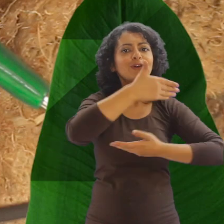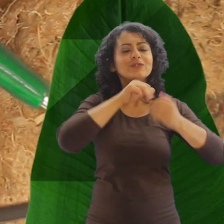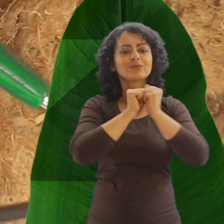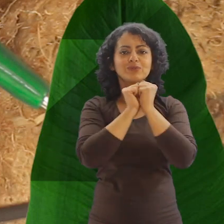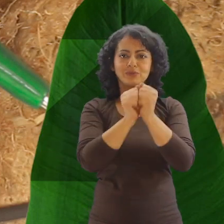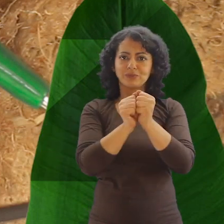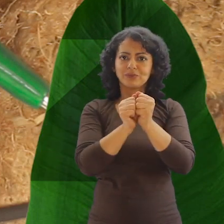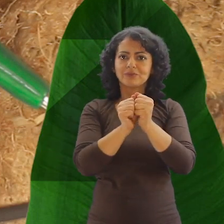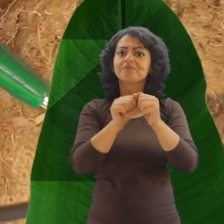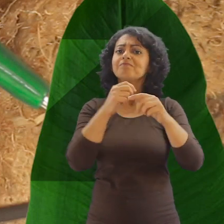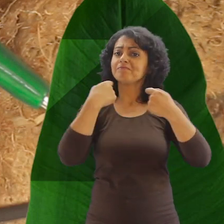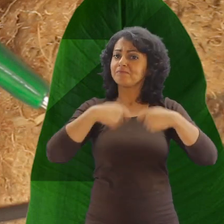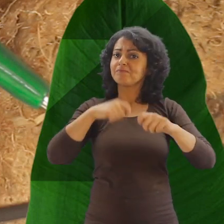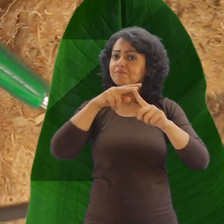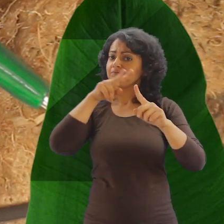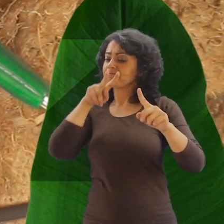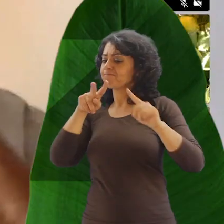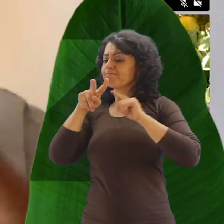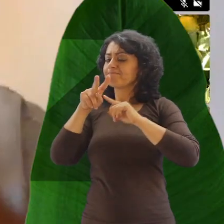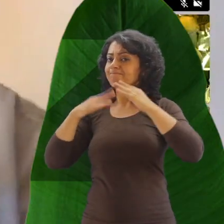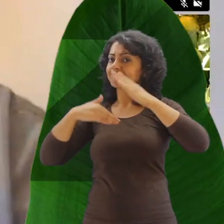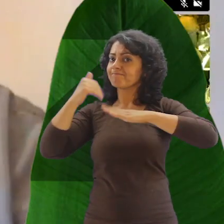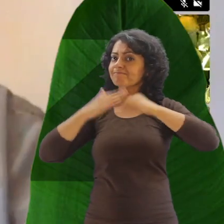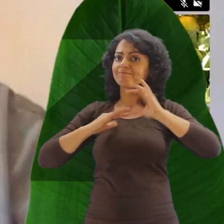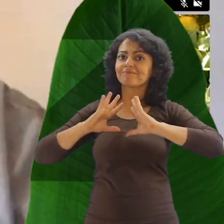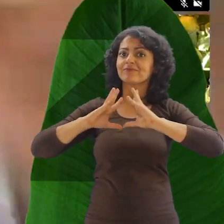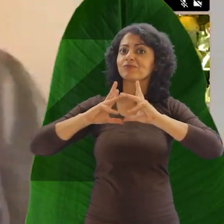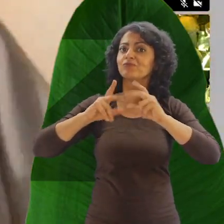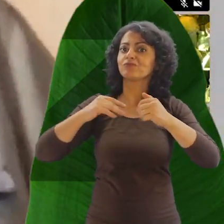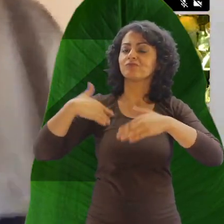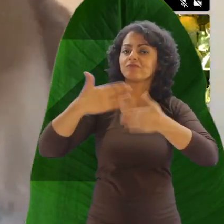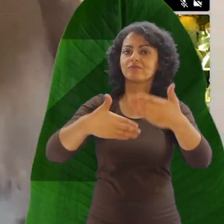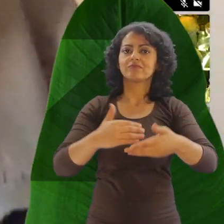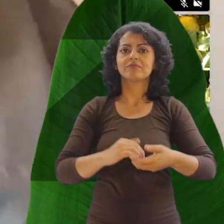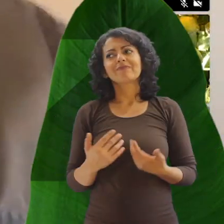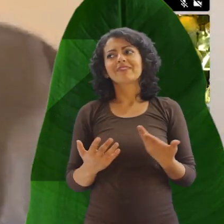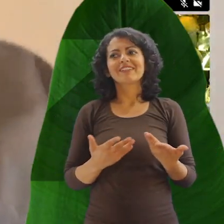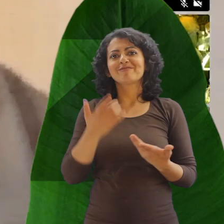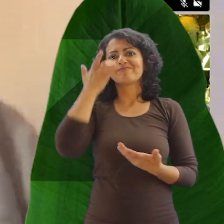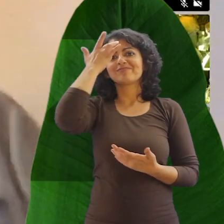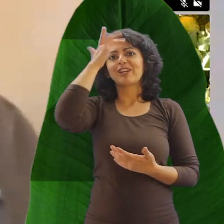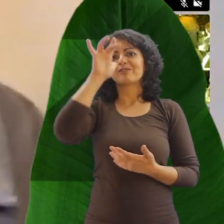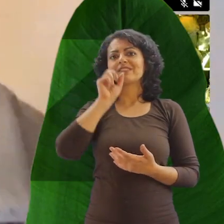que construir em todos os sentidos, né? Não sei se ajudou muito.